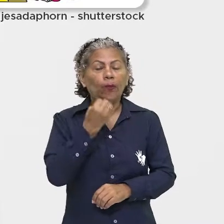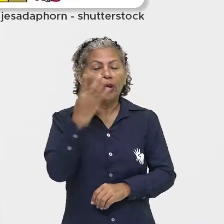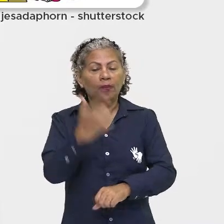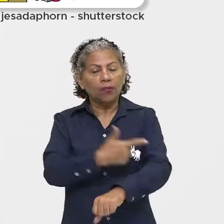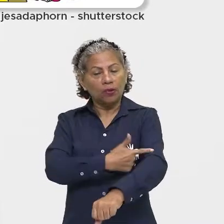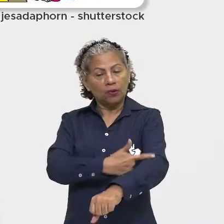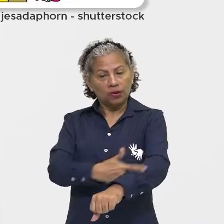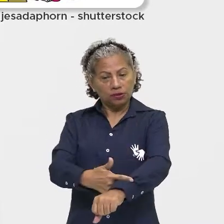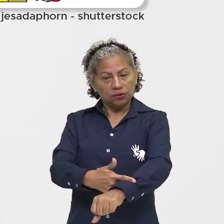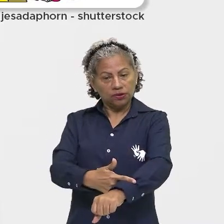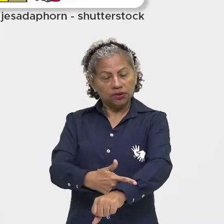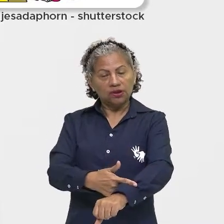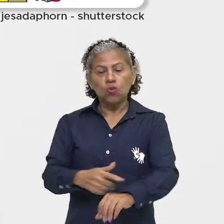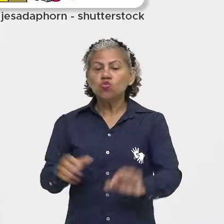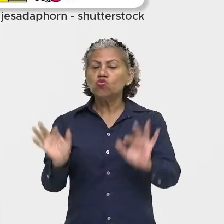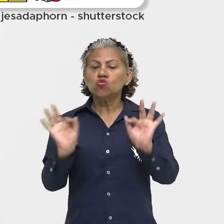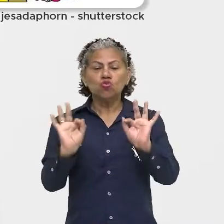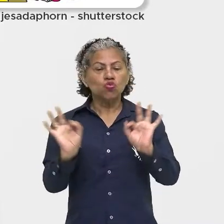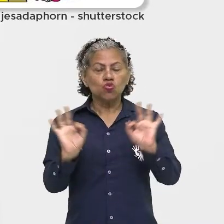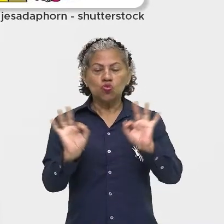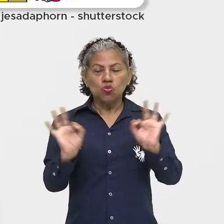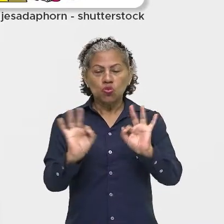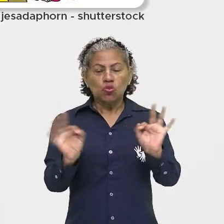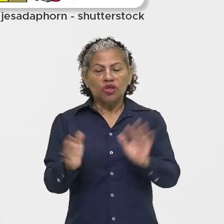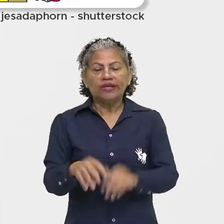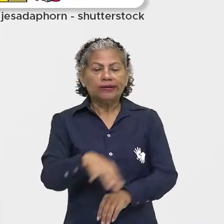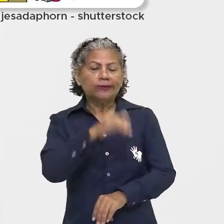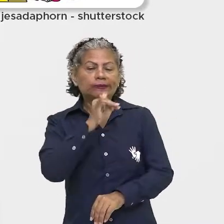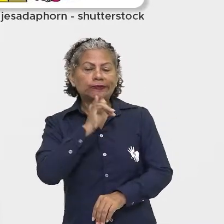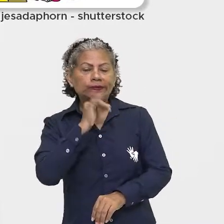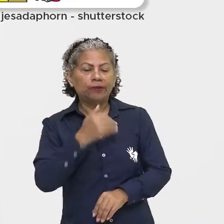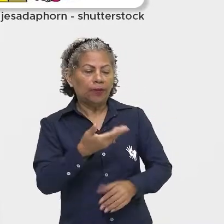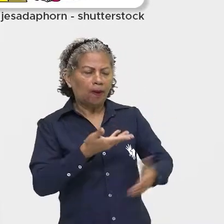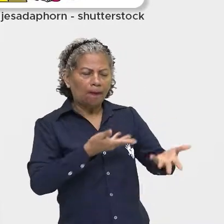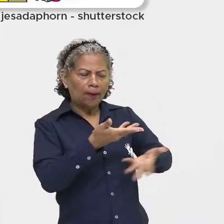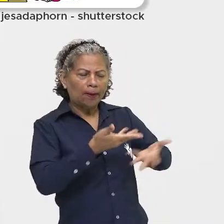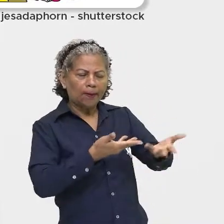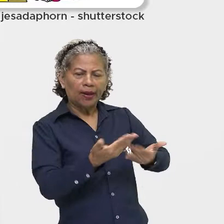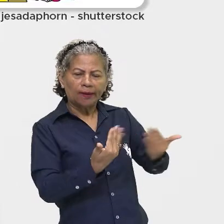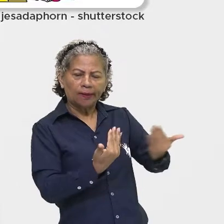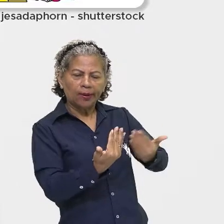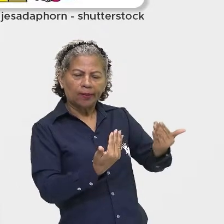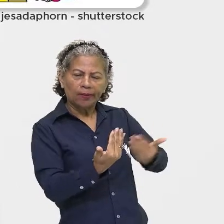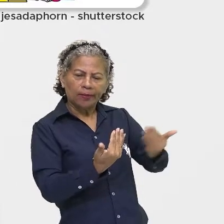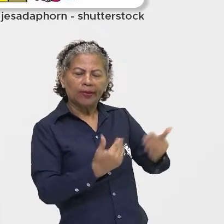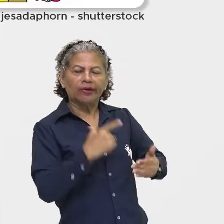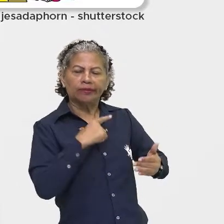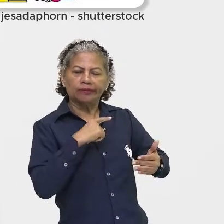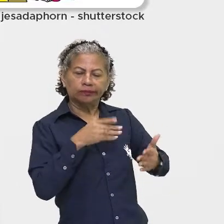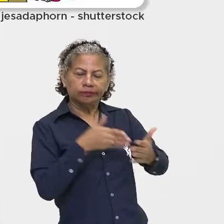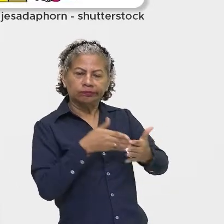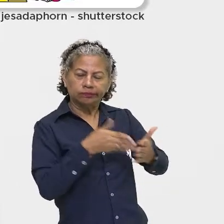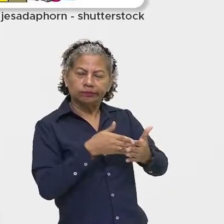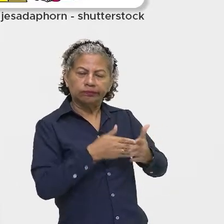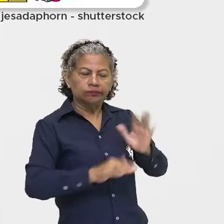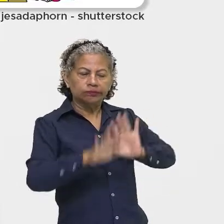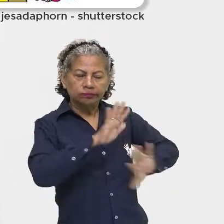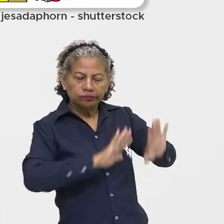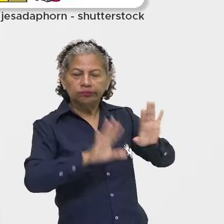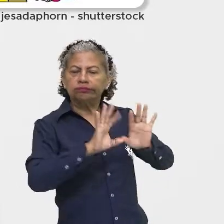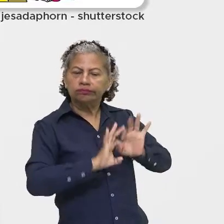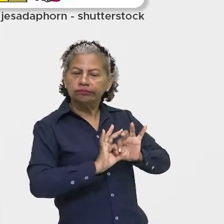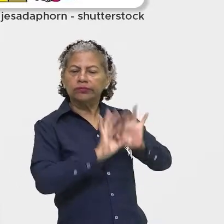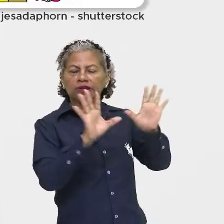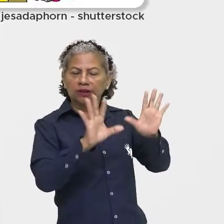né? Não ser invasivo quando conversar com alguém e sempre ter limites na medida da liberdade que um dá ao